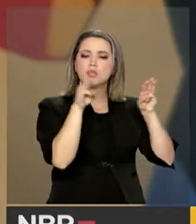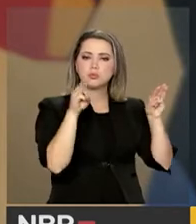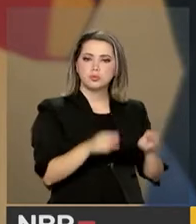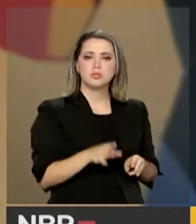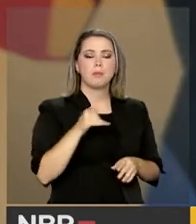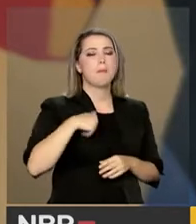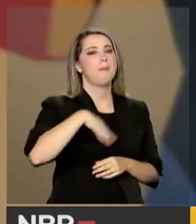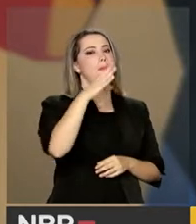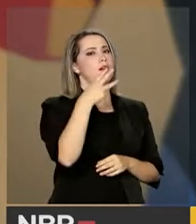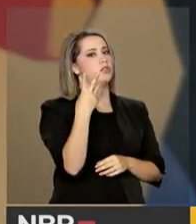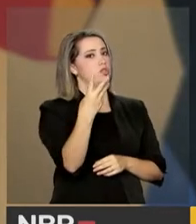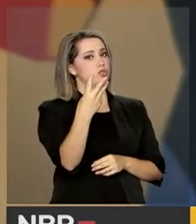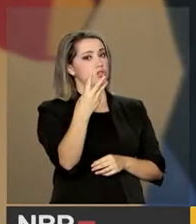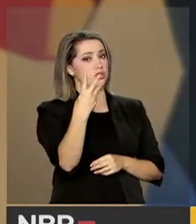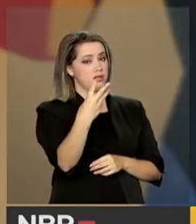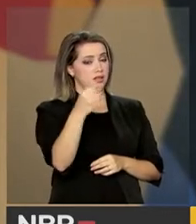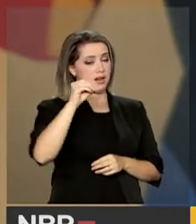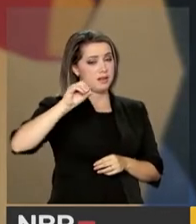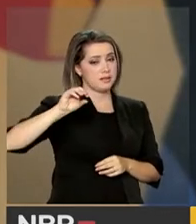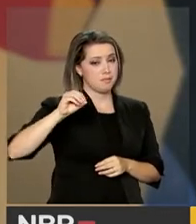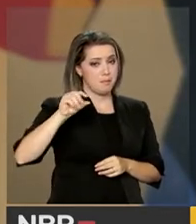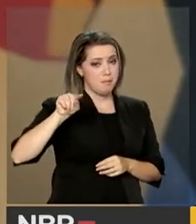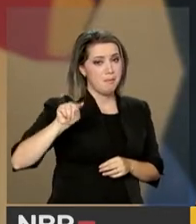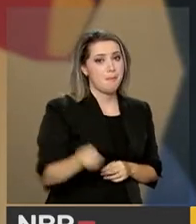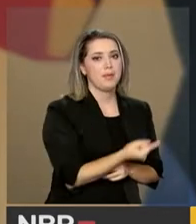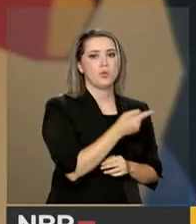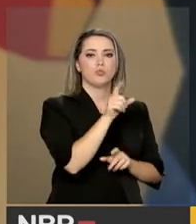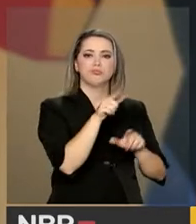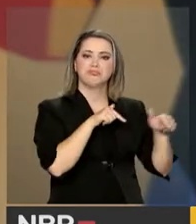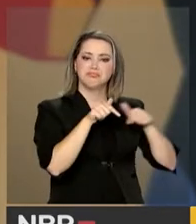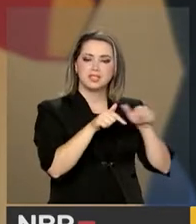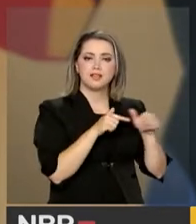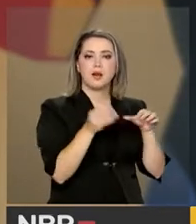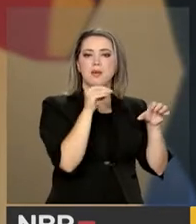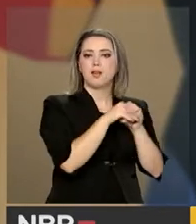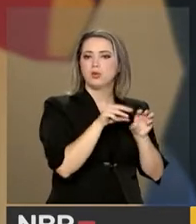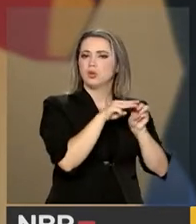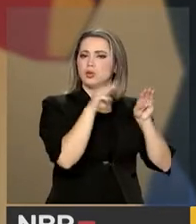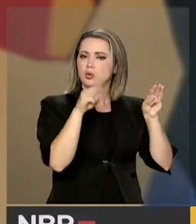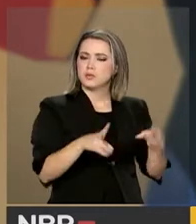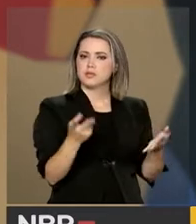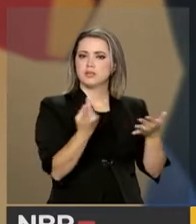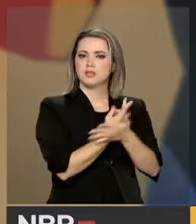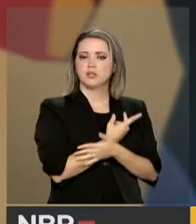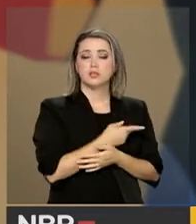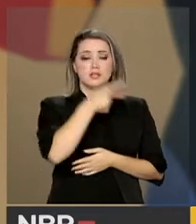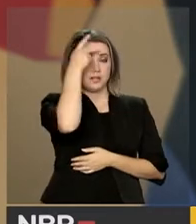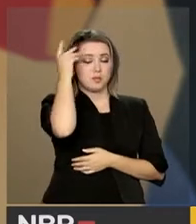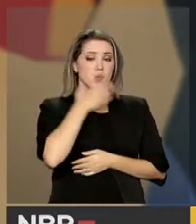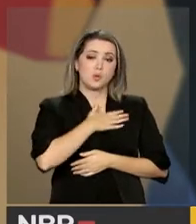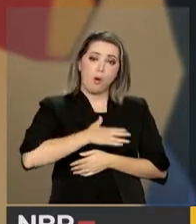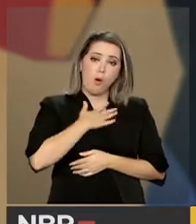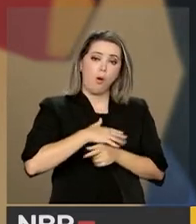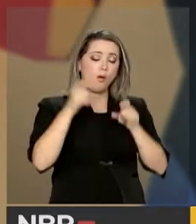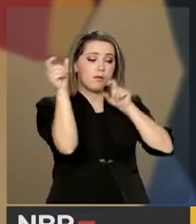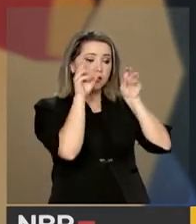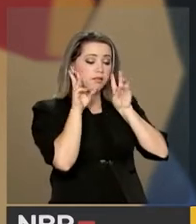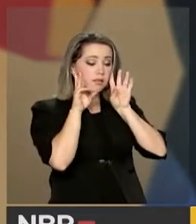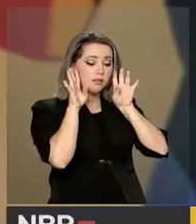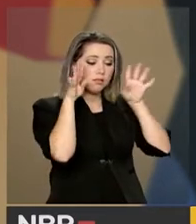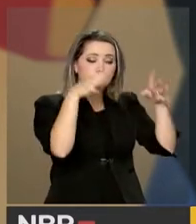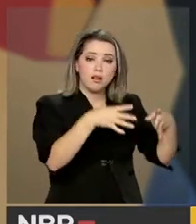3.000 atividades culturais sendo desenvolvidas, e realmente atrai público, tem um